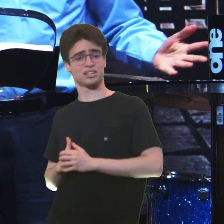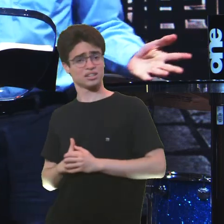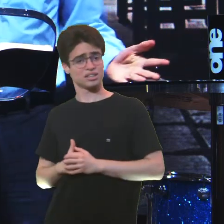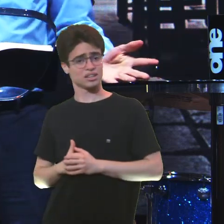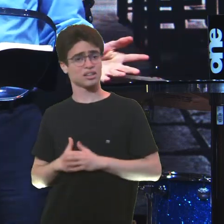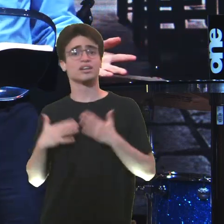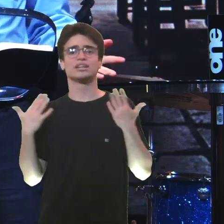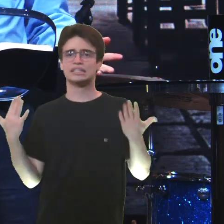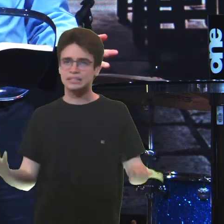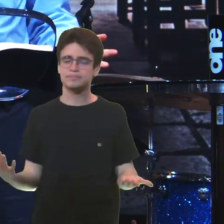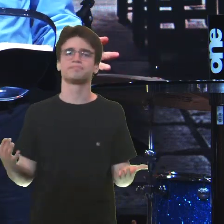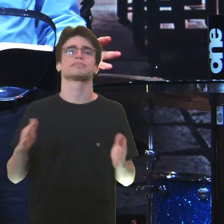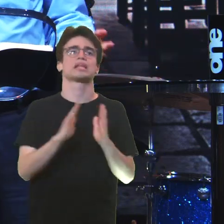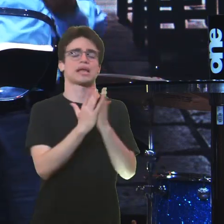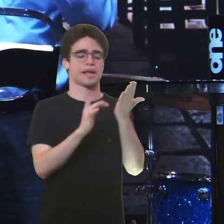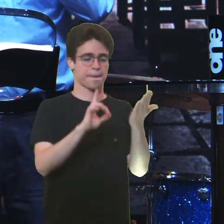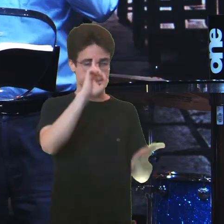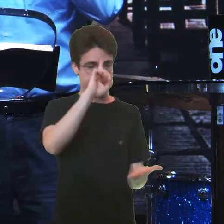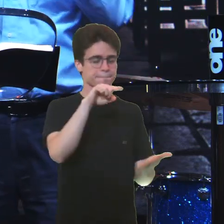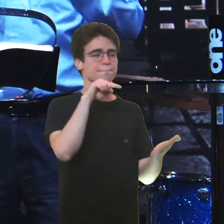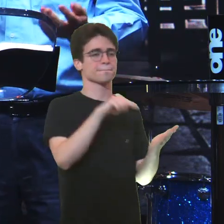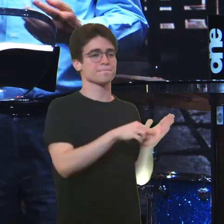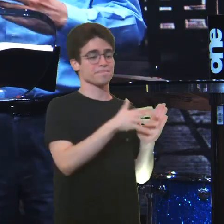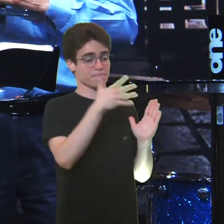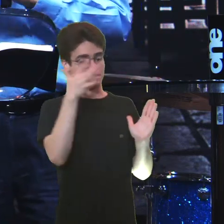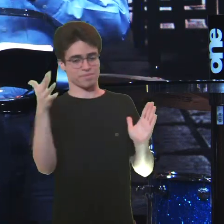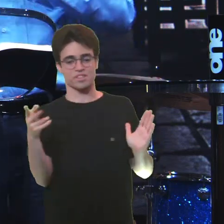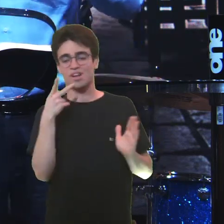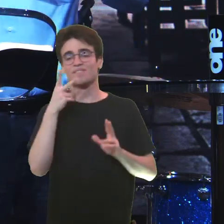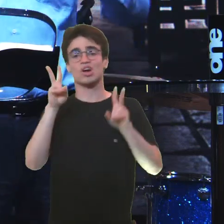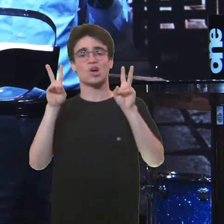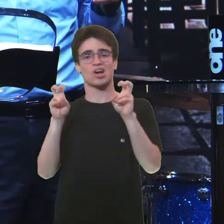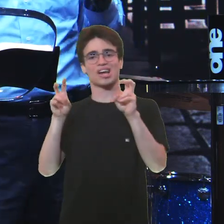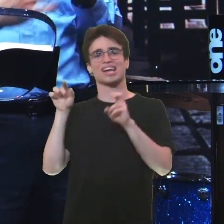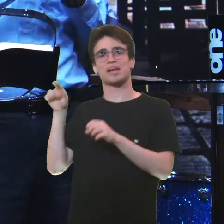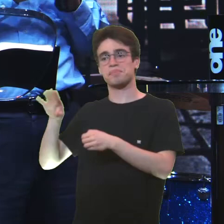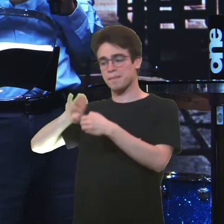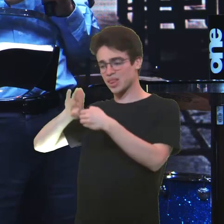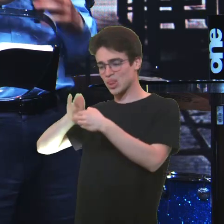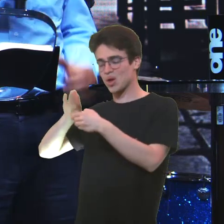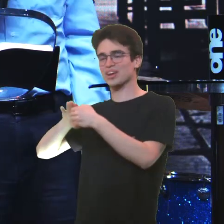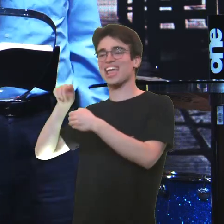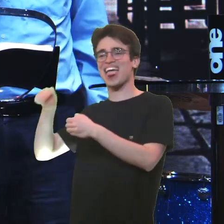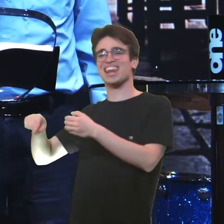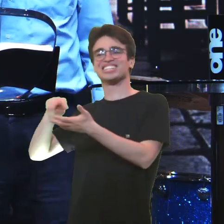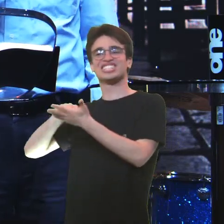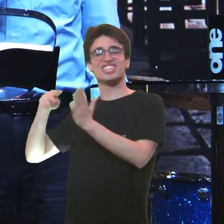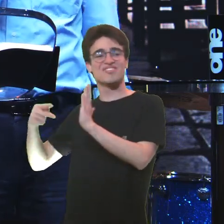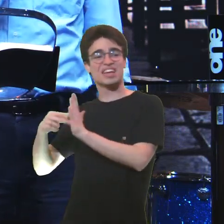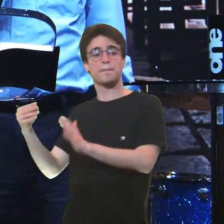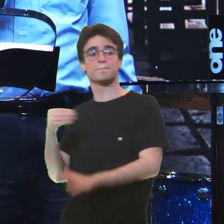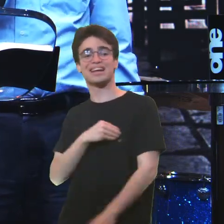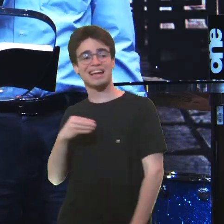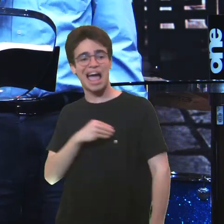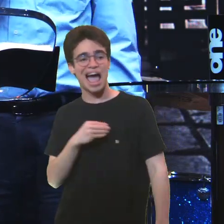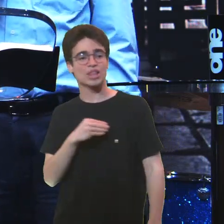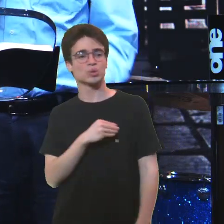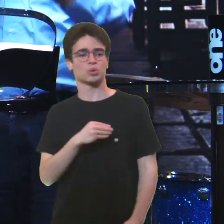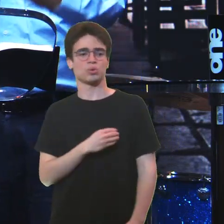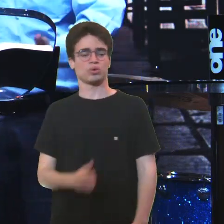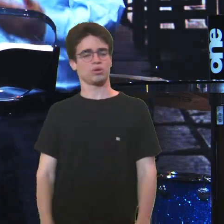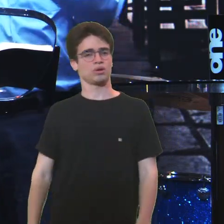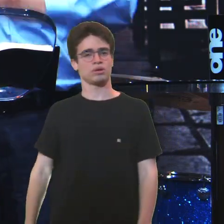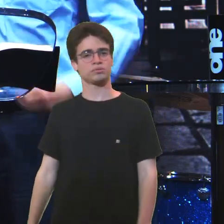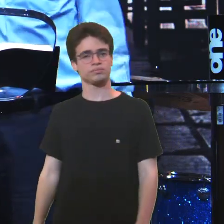toda la Biblia A cidade que em toda a Bíblia es la expresión del pecado. é a expressão do pecado.